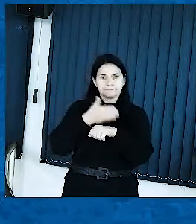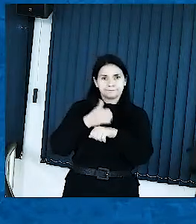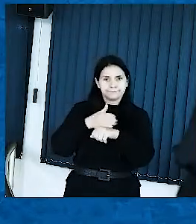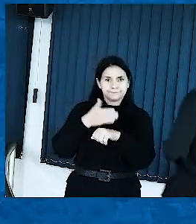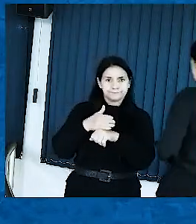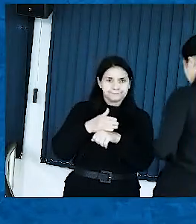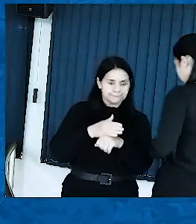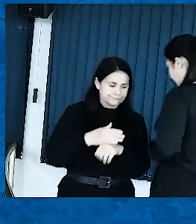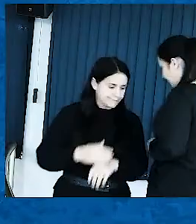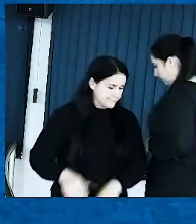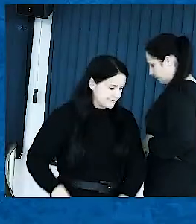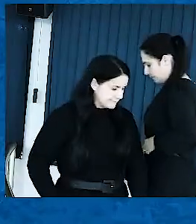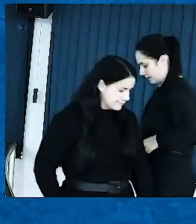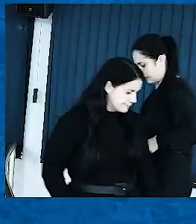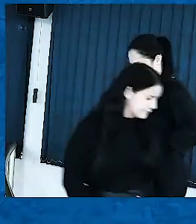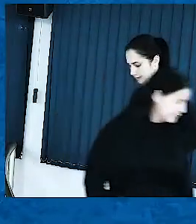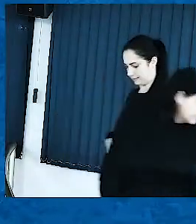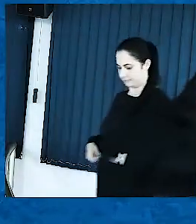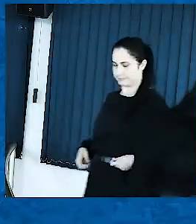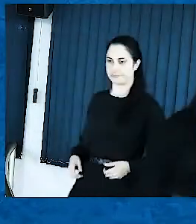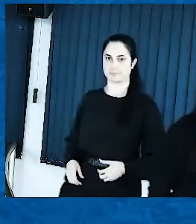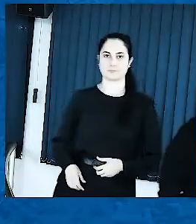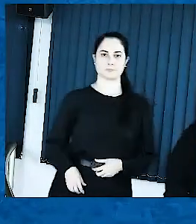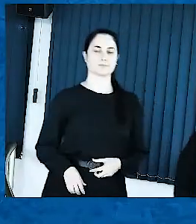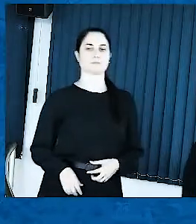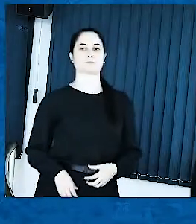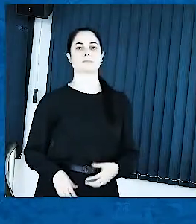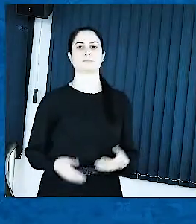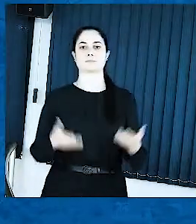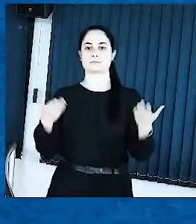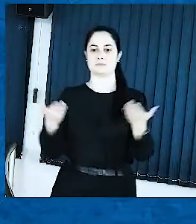feito. Os professores hoje, eles fazem